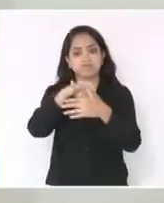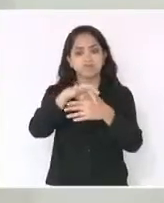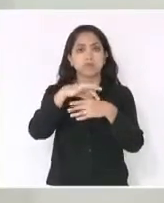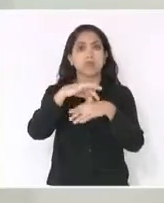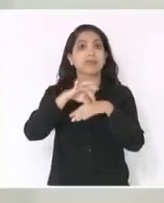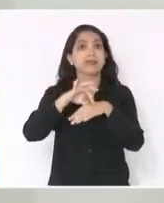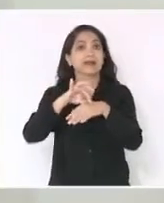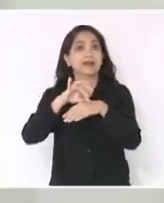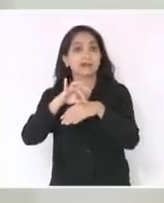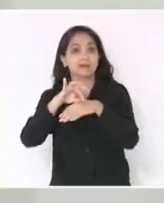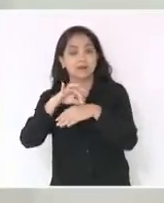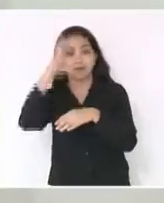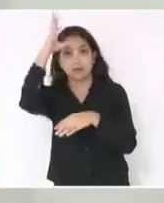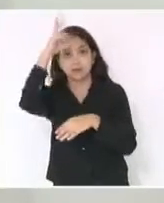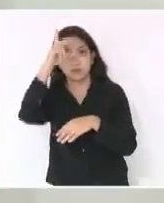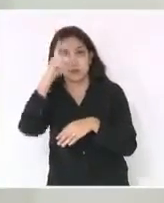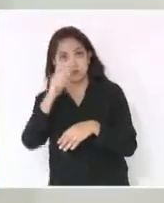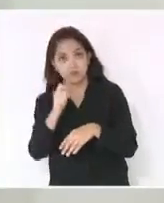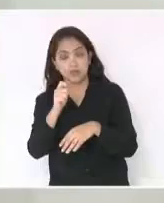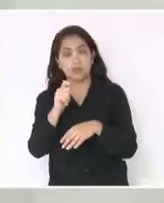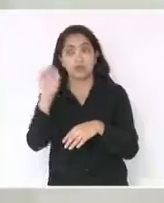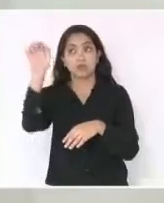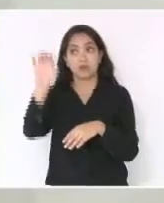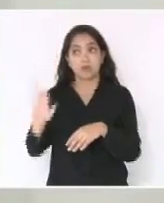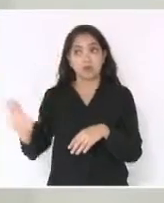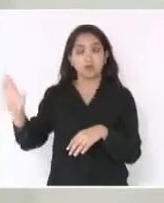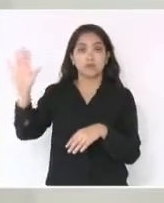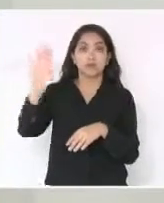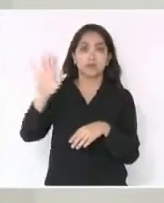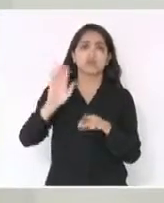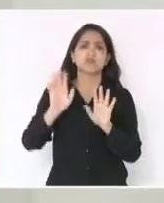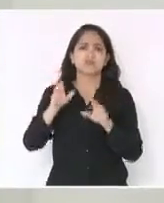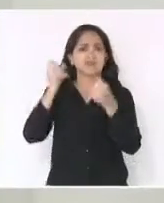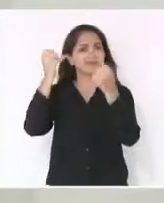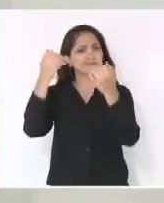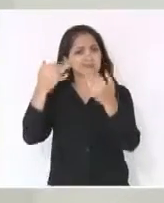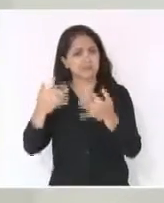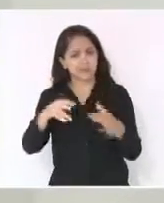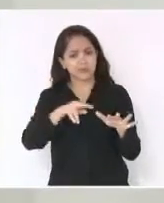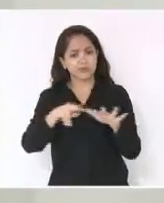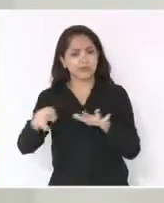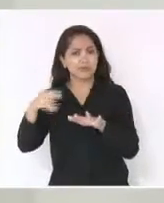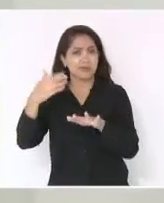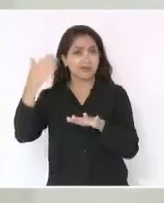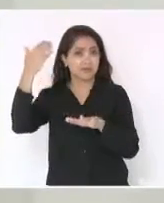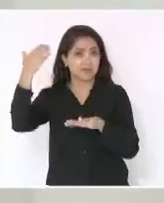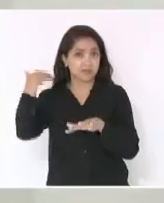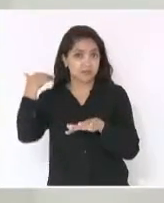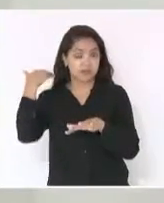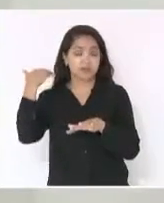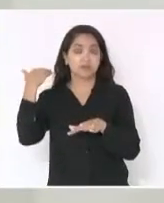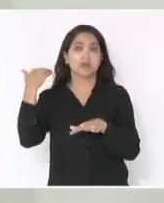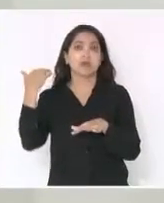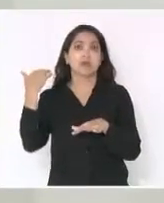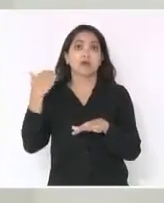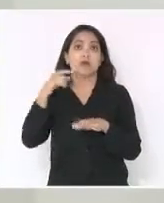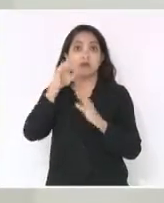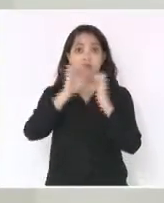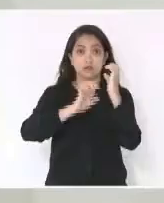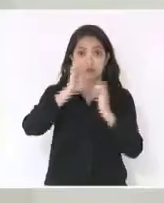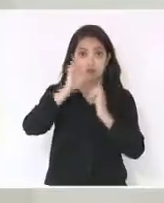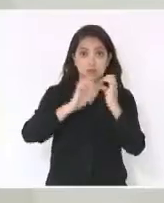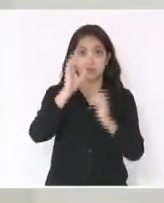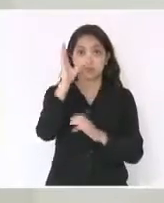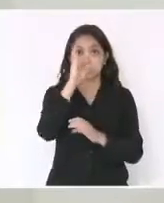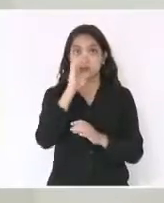brasileira para a união européia nós já falamos aqui na semana passada os frigoríficos brasileiro